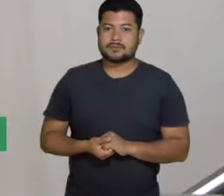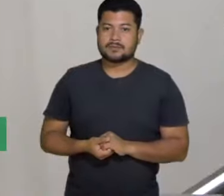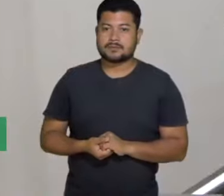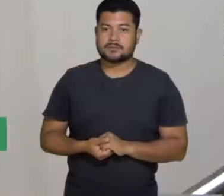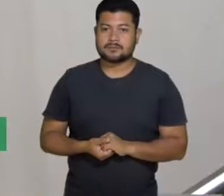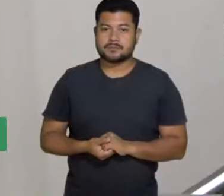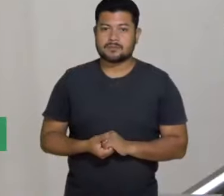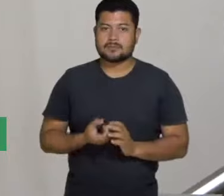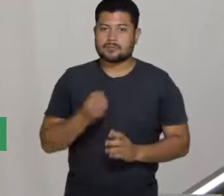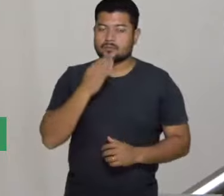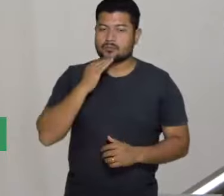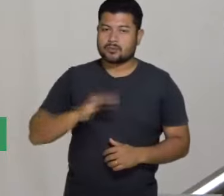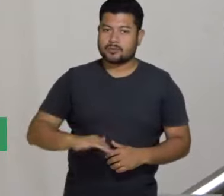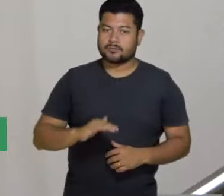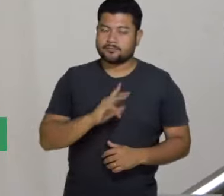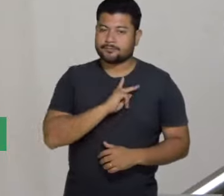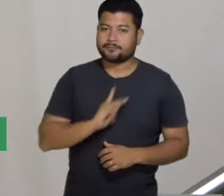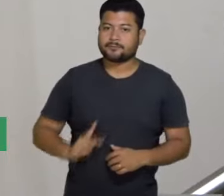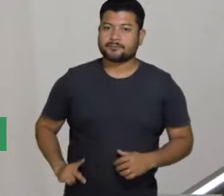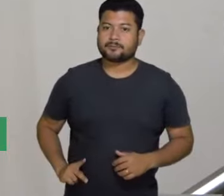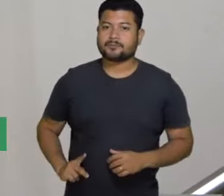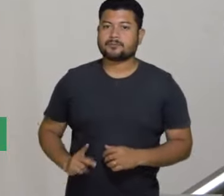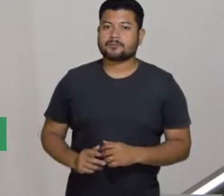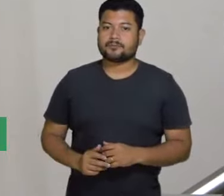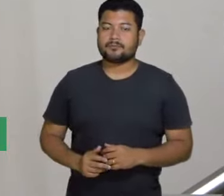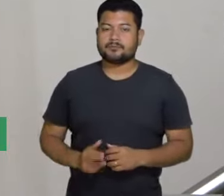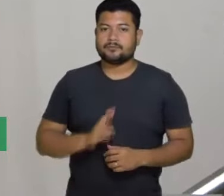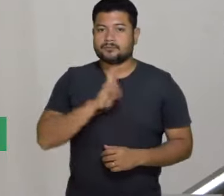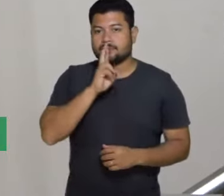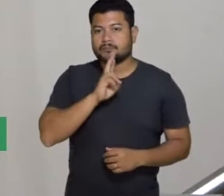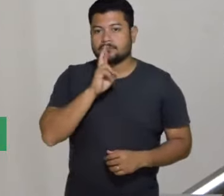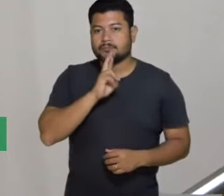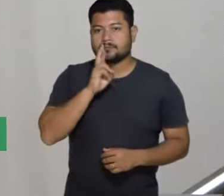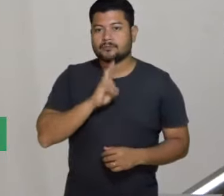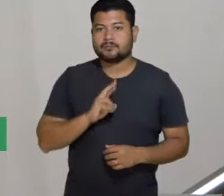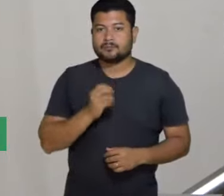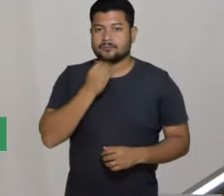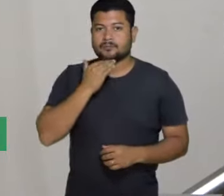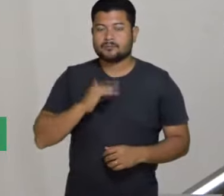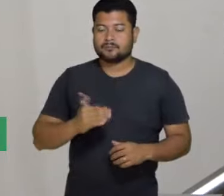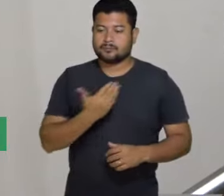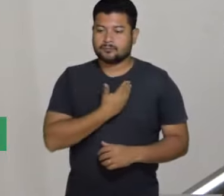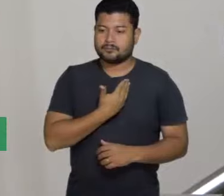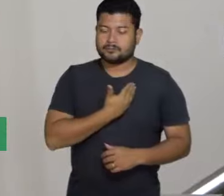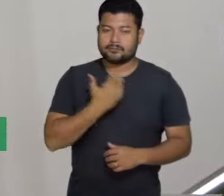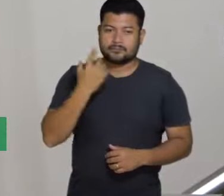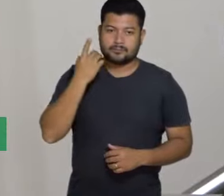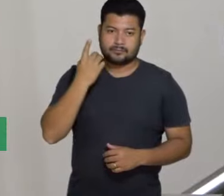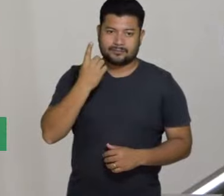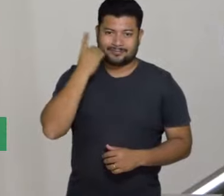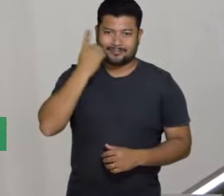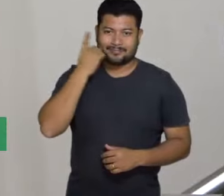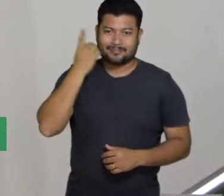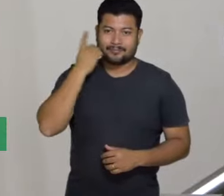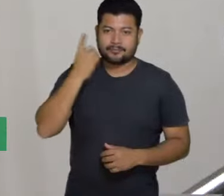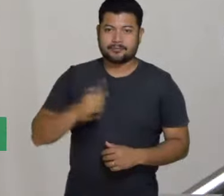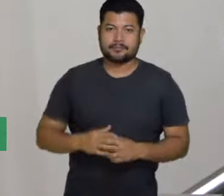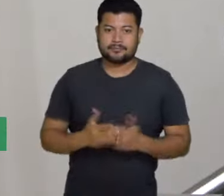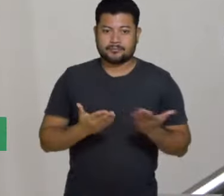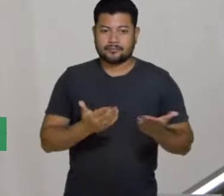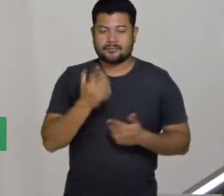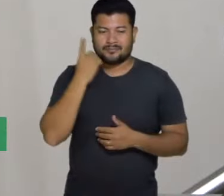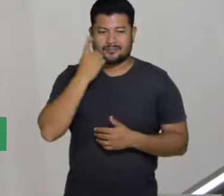Boa tarde, senhor presidente Rodrigo Minotto. Boa tarde, colegas deputados, deputada Ana Campagnolo.